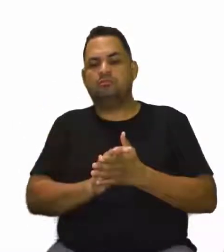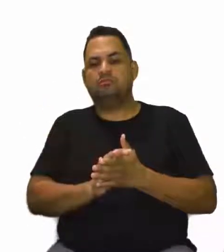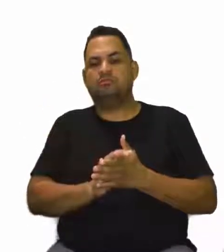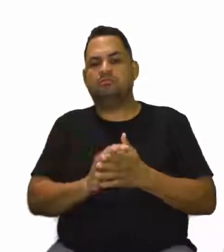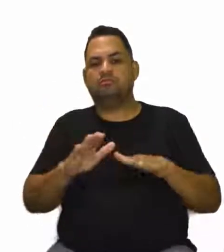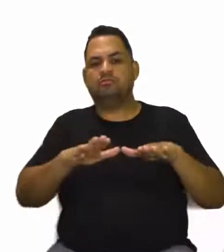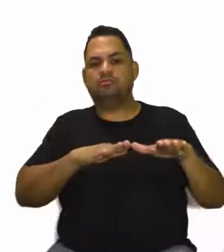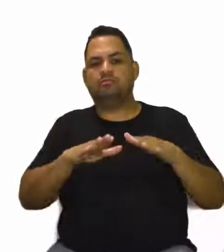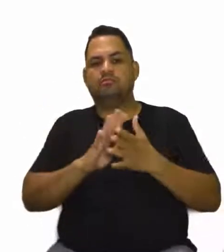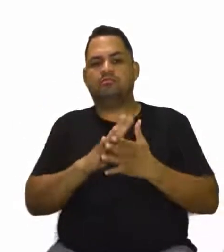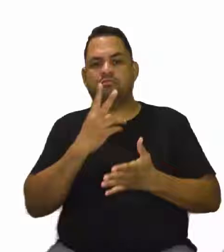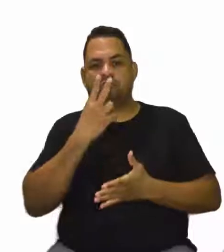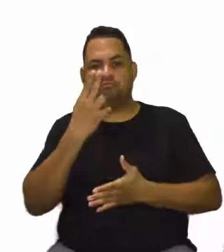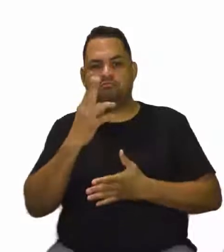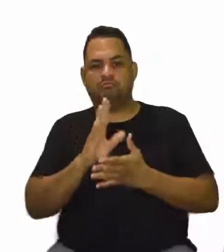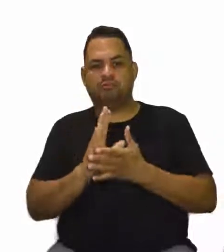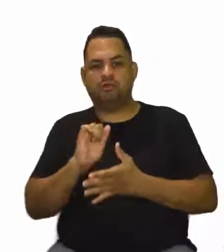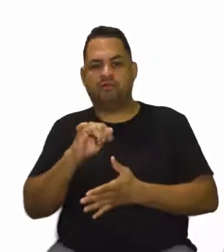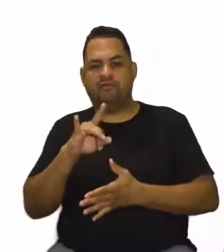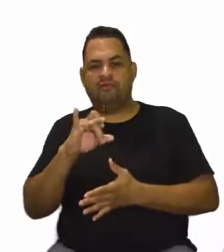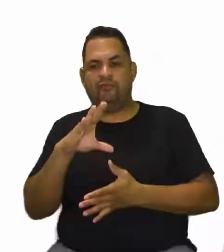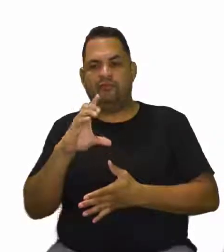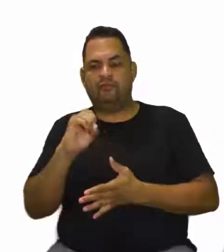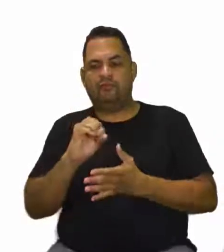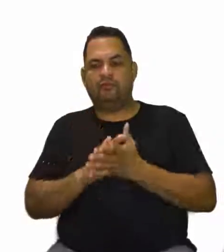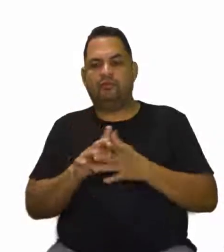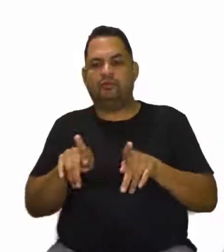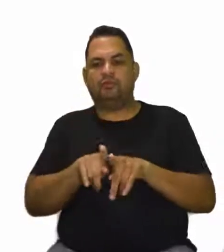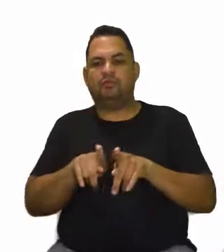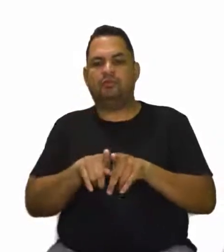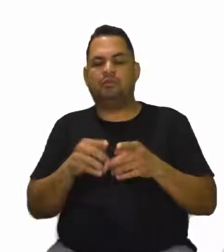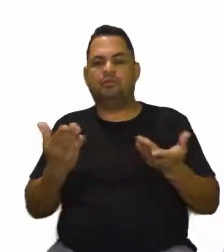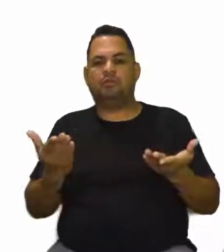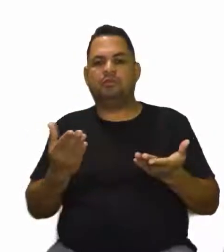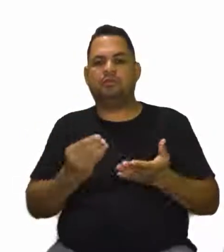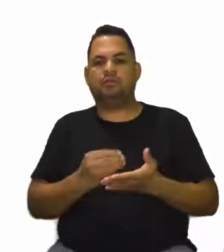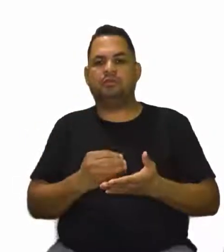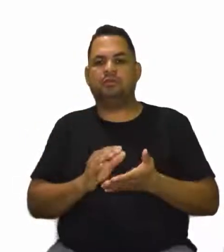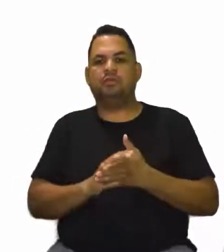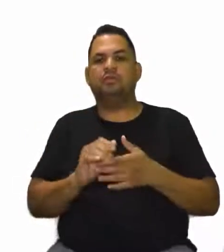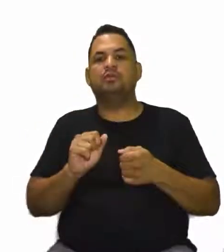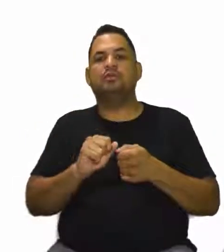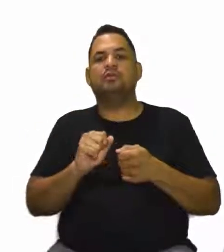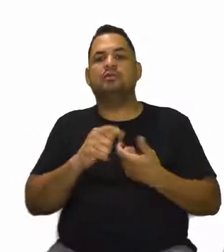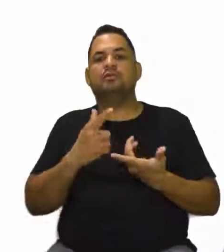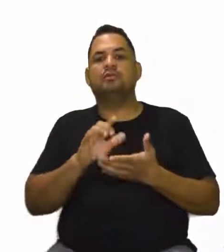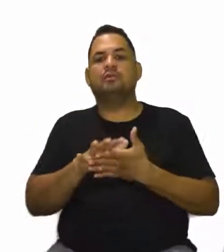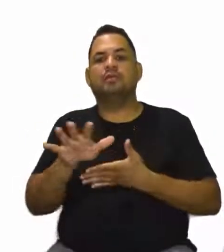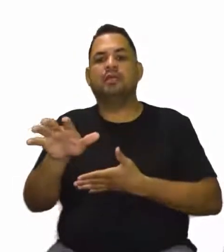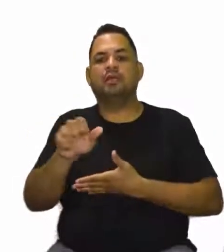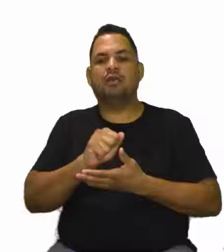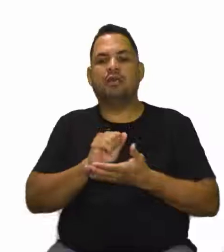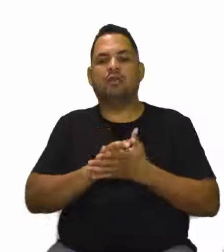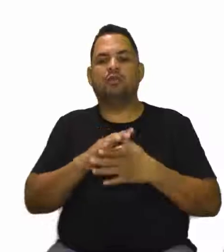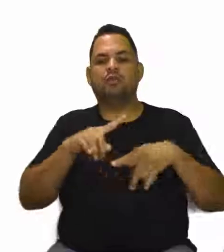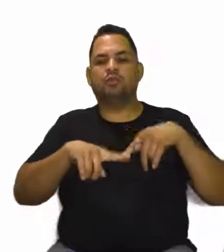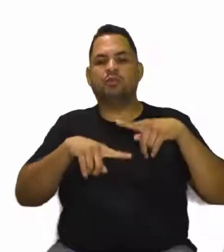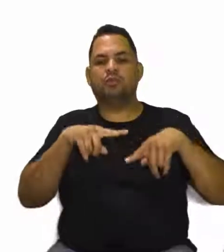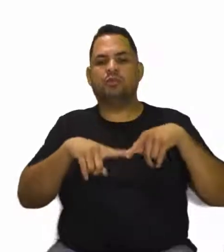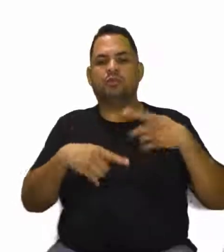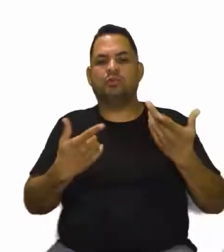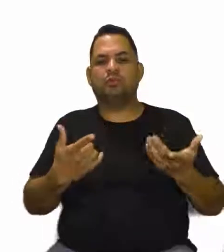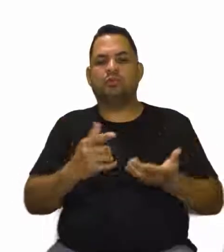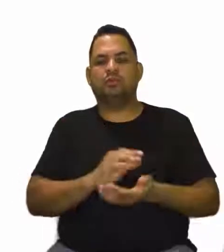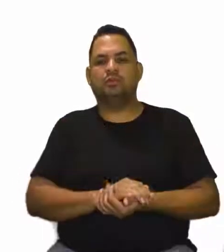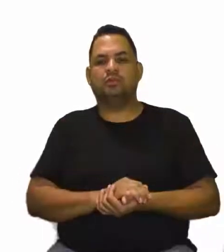movimento onde simula o afundo. E ele também vai estar presente quando eu faço aí, vou apanhar um objeto. Então, o afundo vai